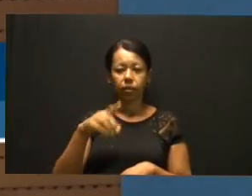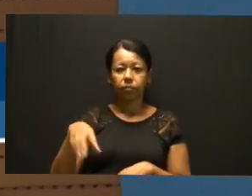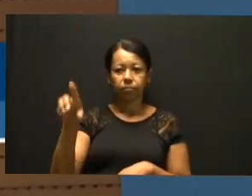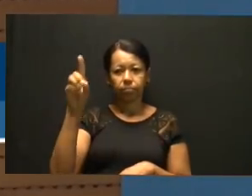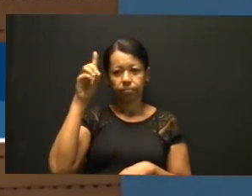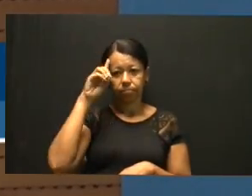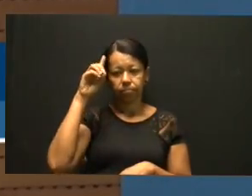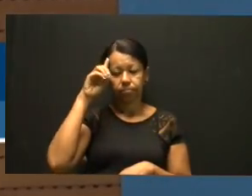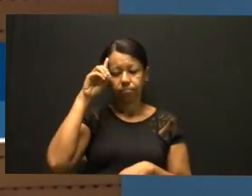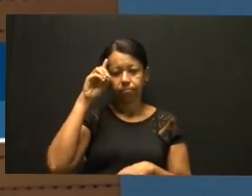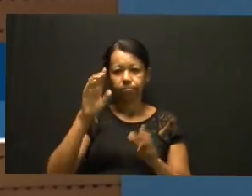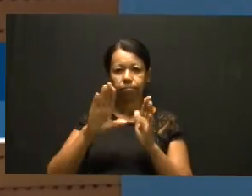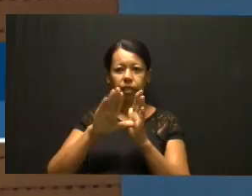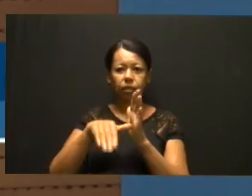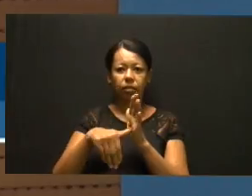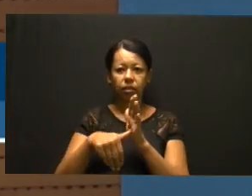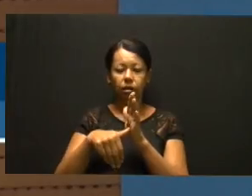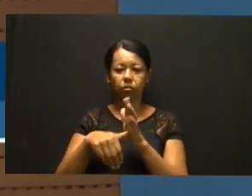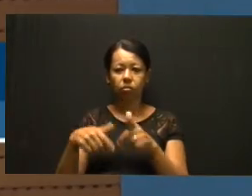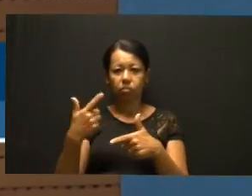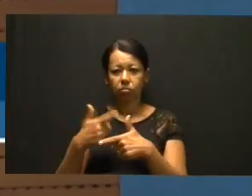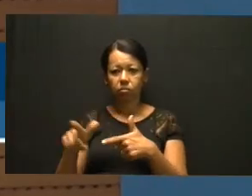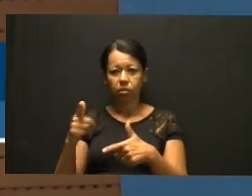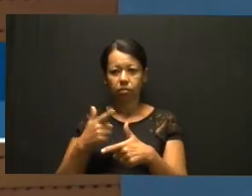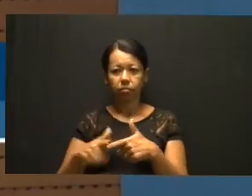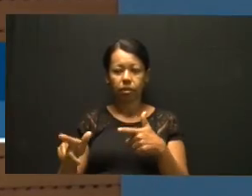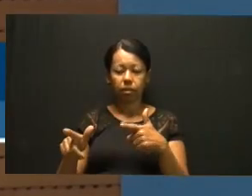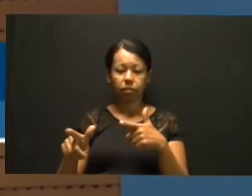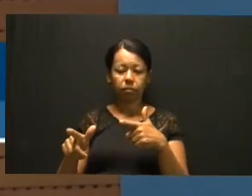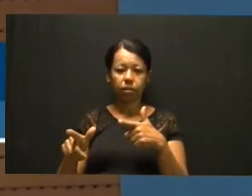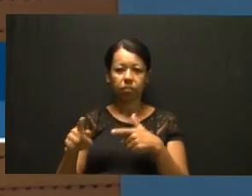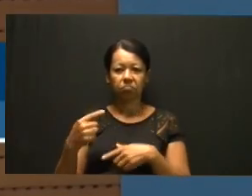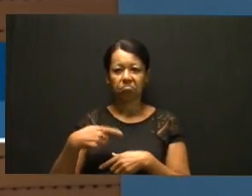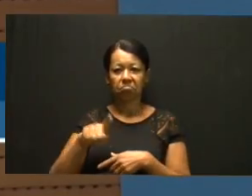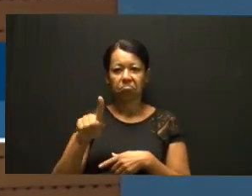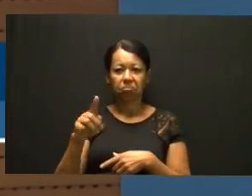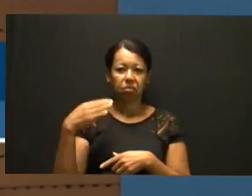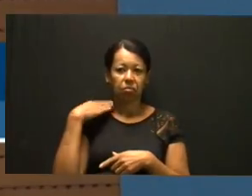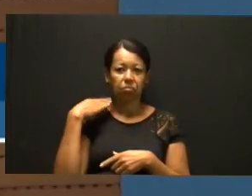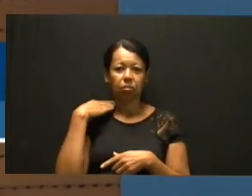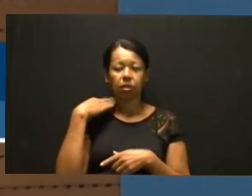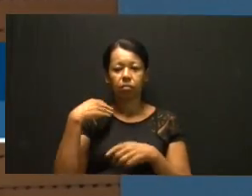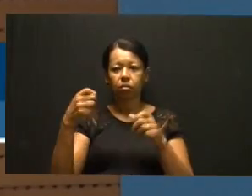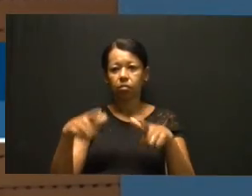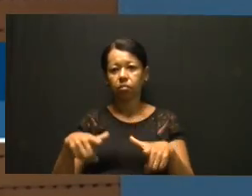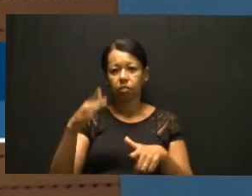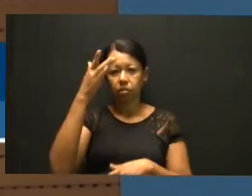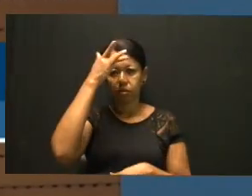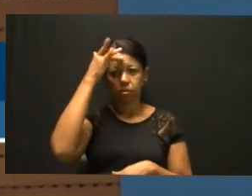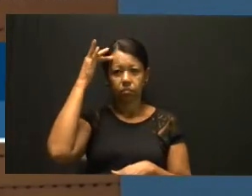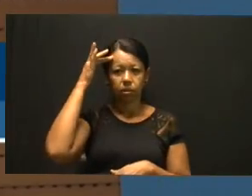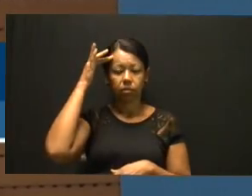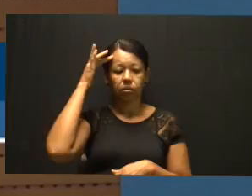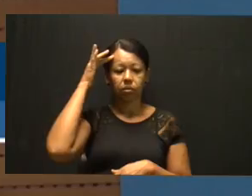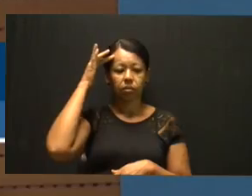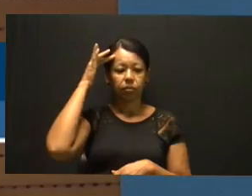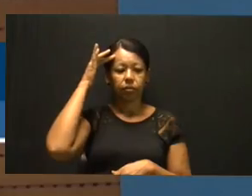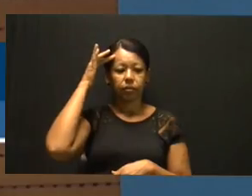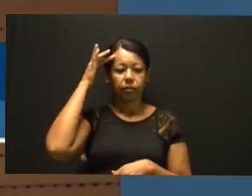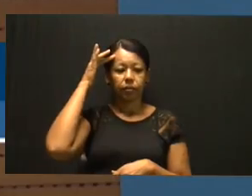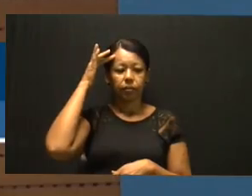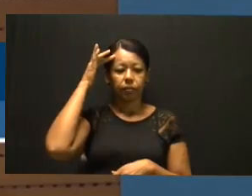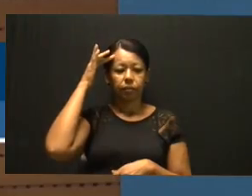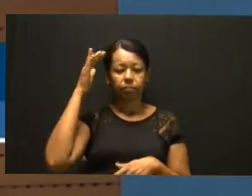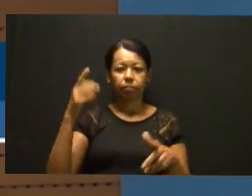situações de assaltos, diversas situações de saidinhas do banco, onde muitas das pessoas